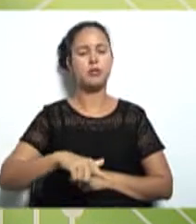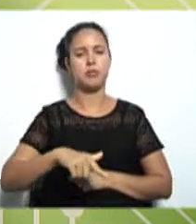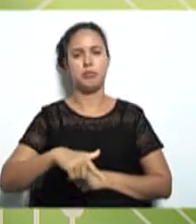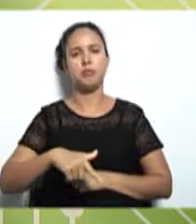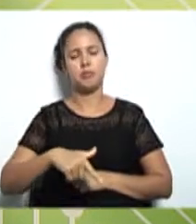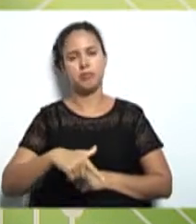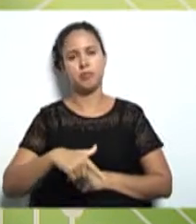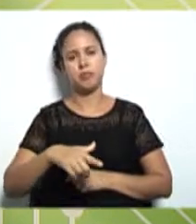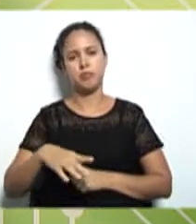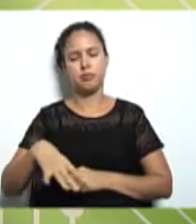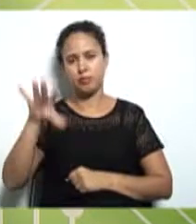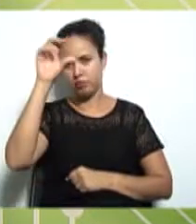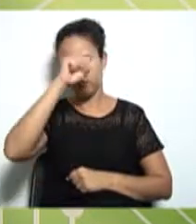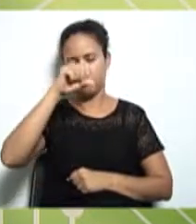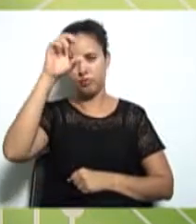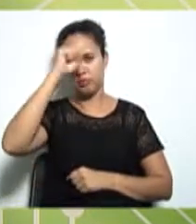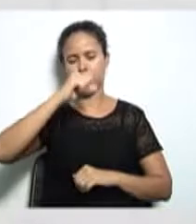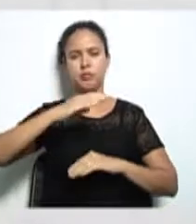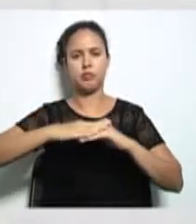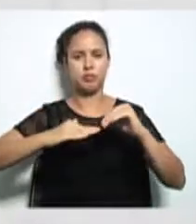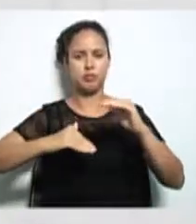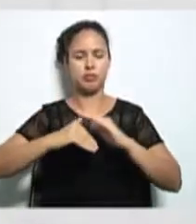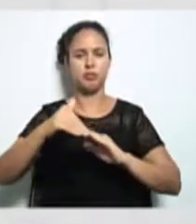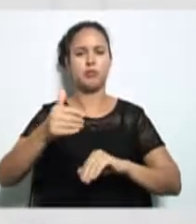conhecimento científico e da prática profissional.